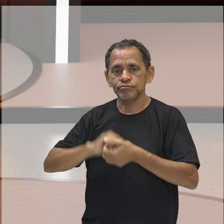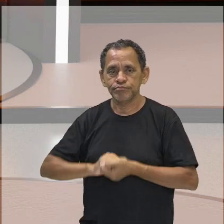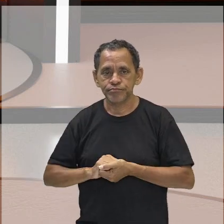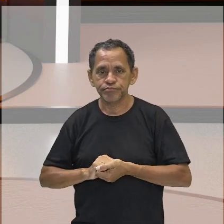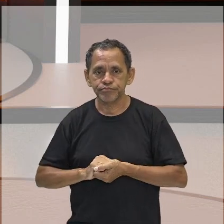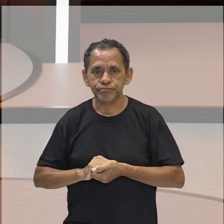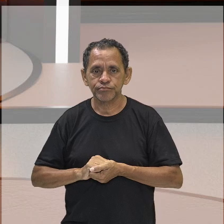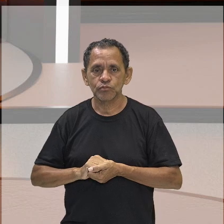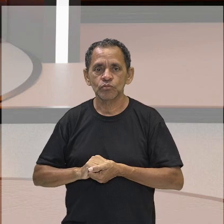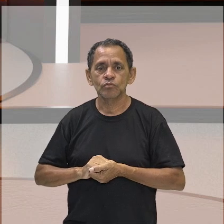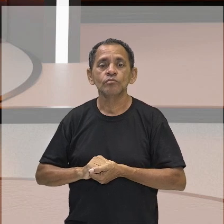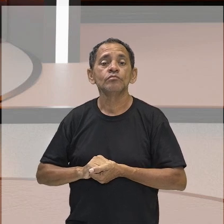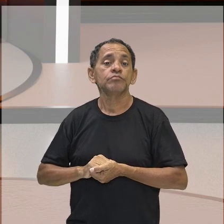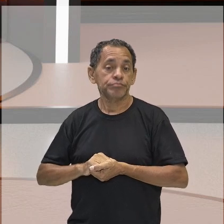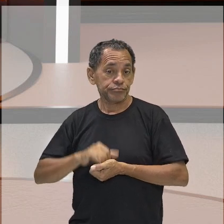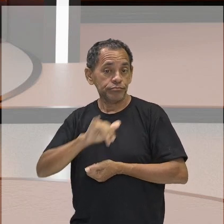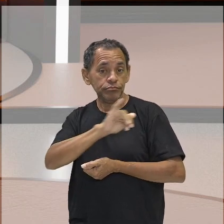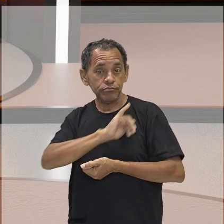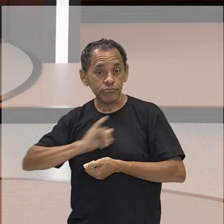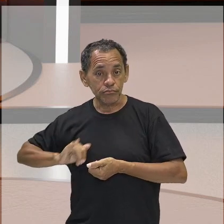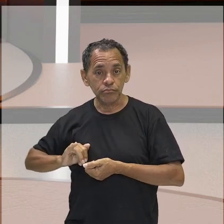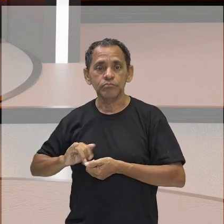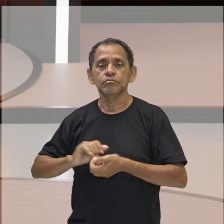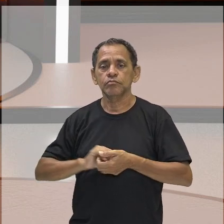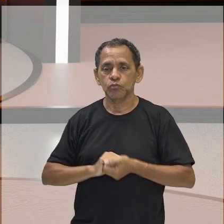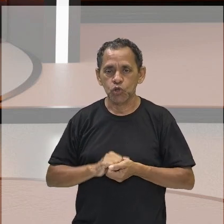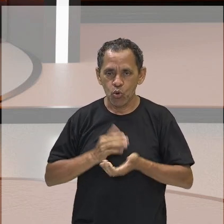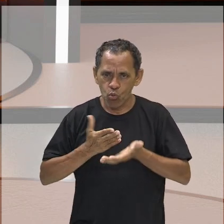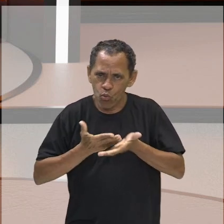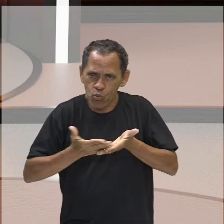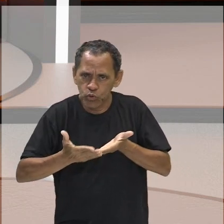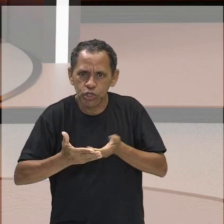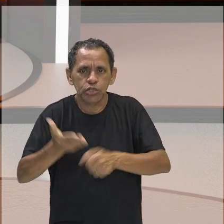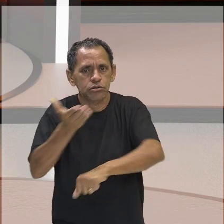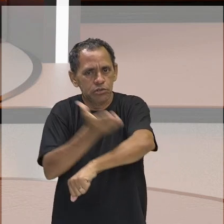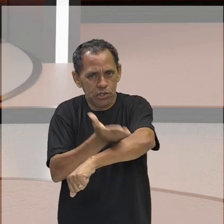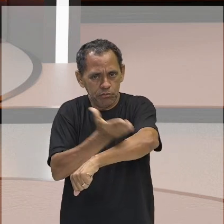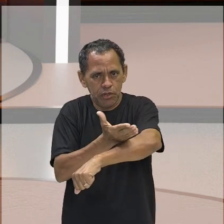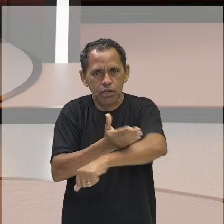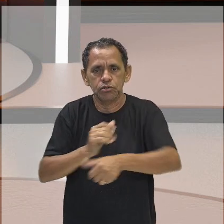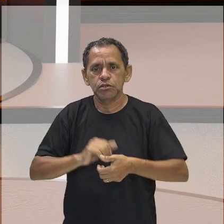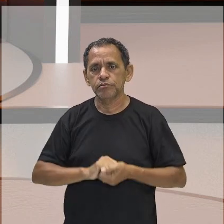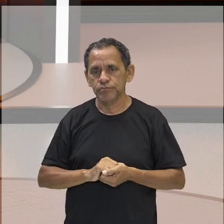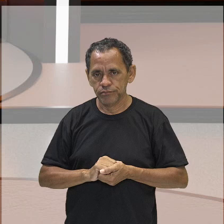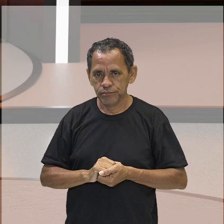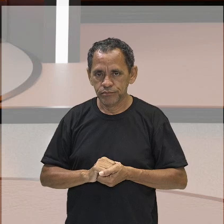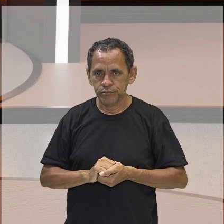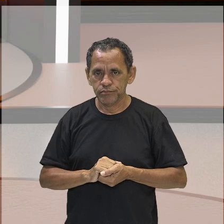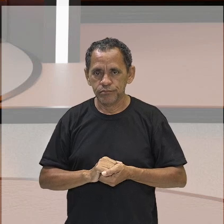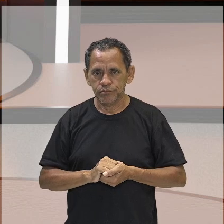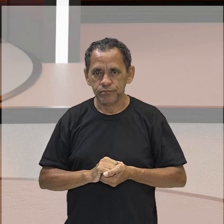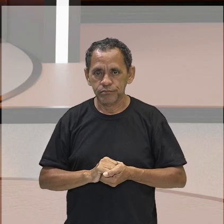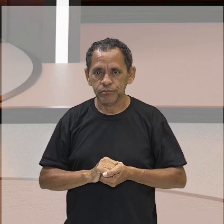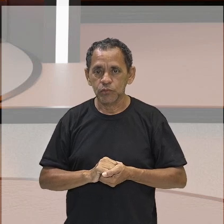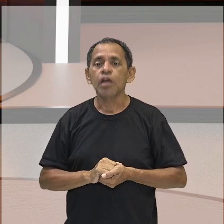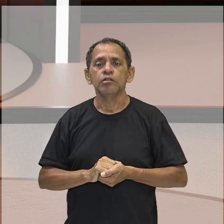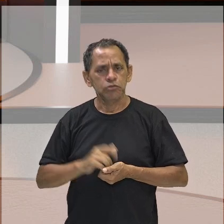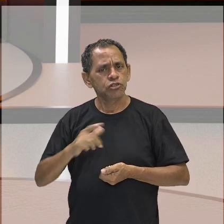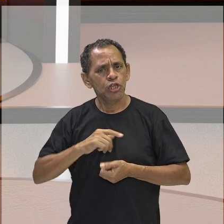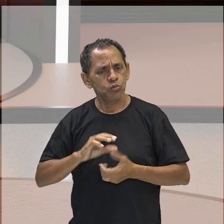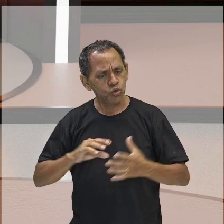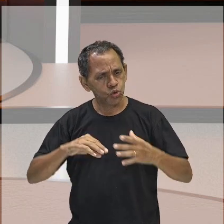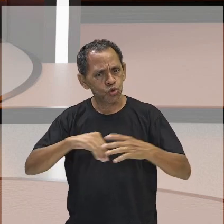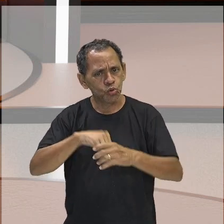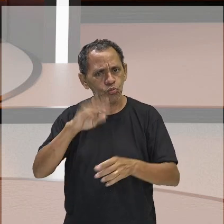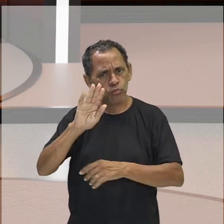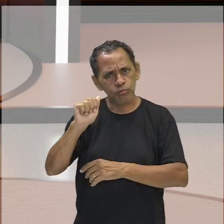Império Romano para o que a gente chama então aí o início da Idade Média, tá? Que é então quando a gente tem essas hordes bárbaras, a gente vai fazer